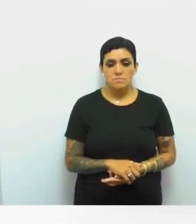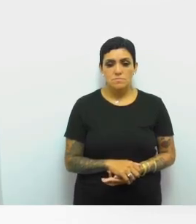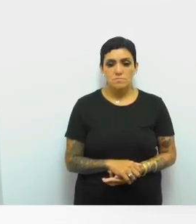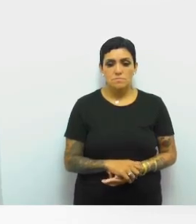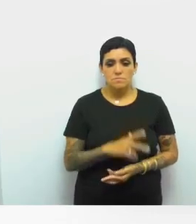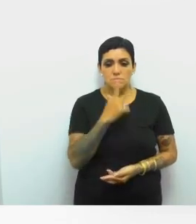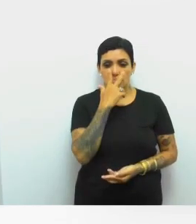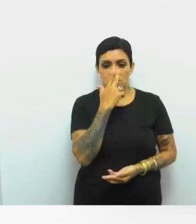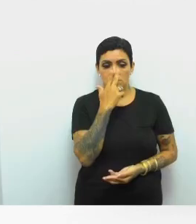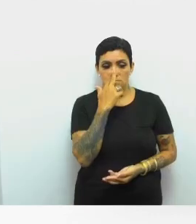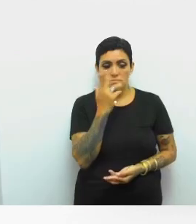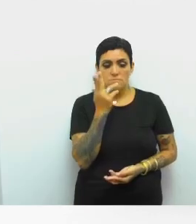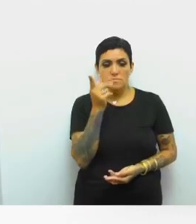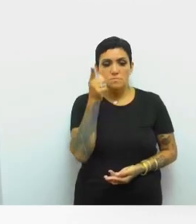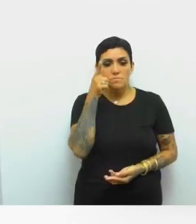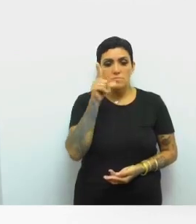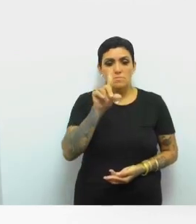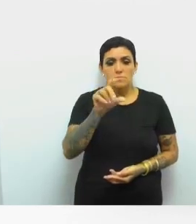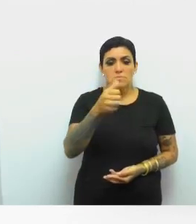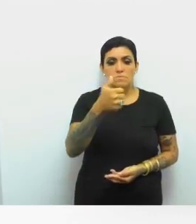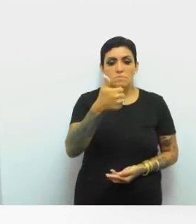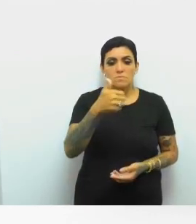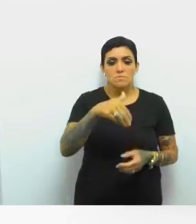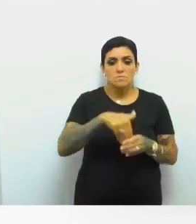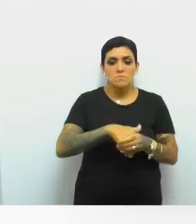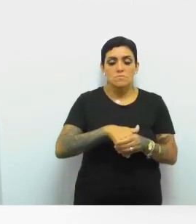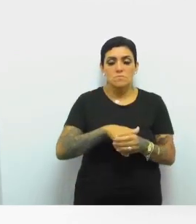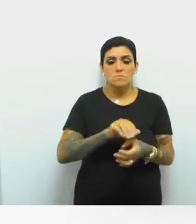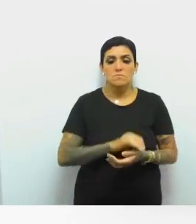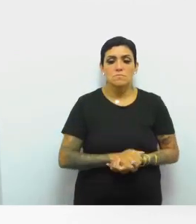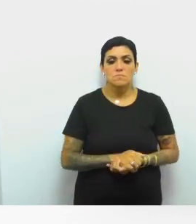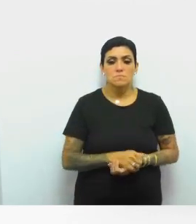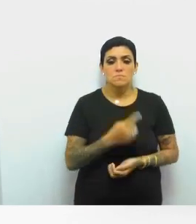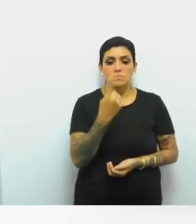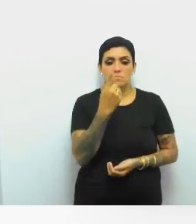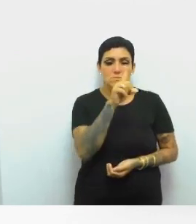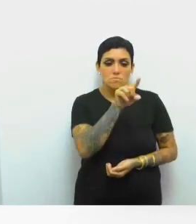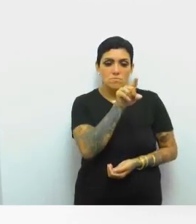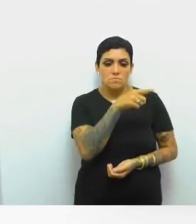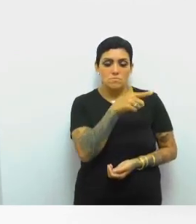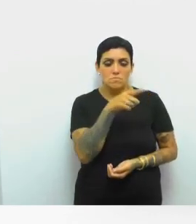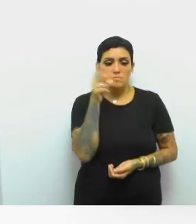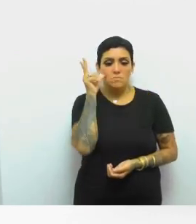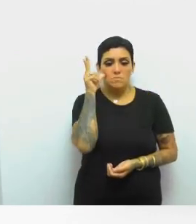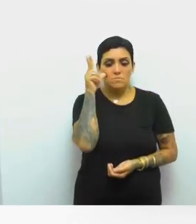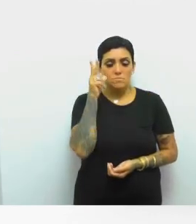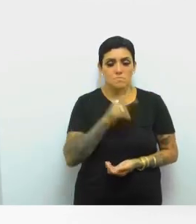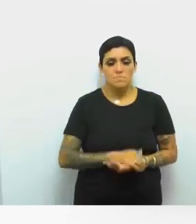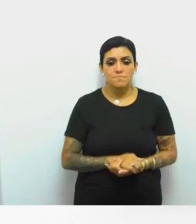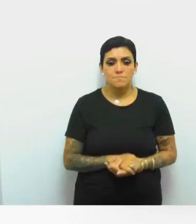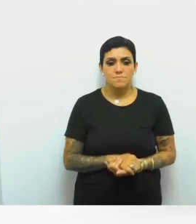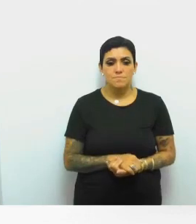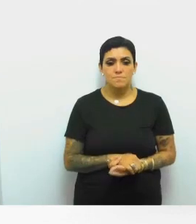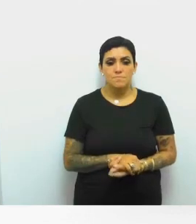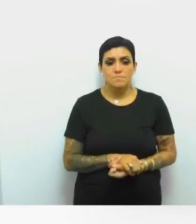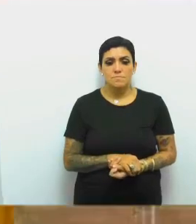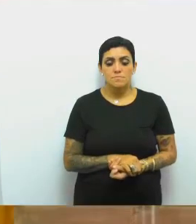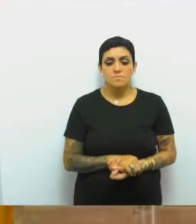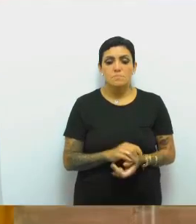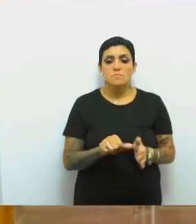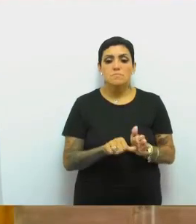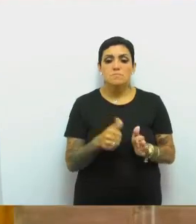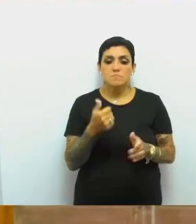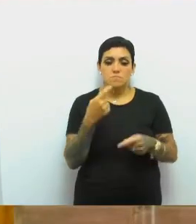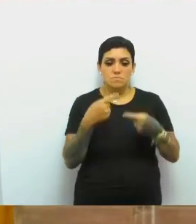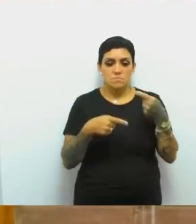Pareceres aprovados por 11 votos e uma abstenção da vereadora Luciana Valverde. Em primeira